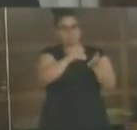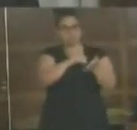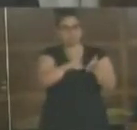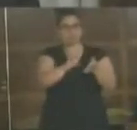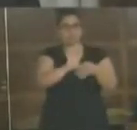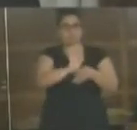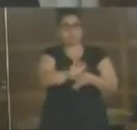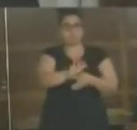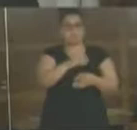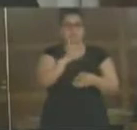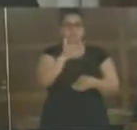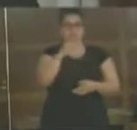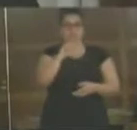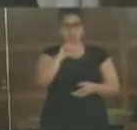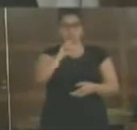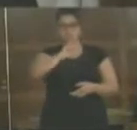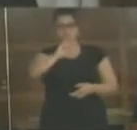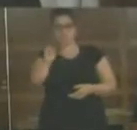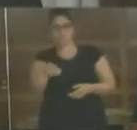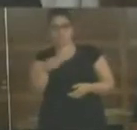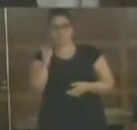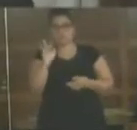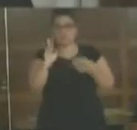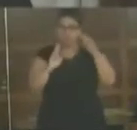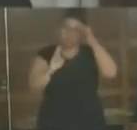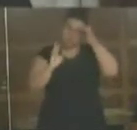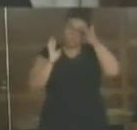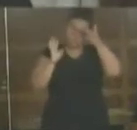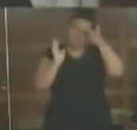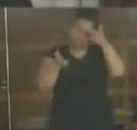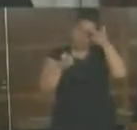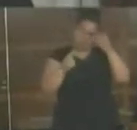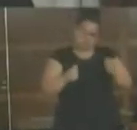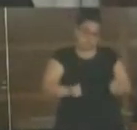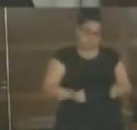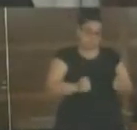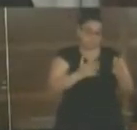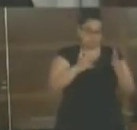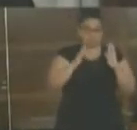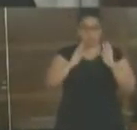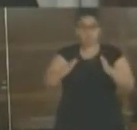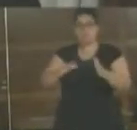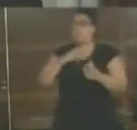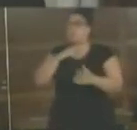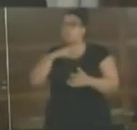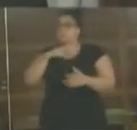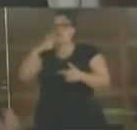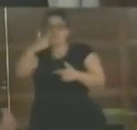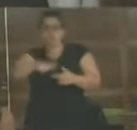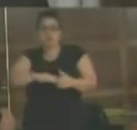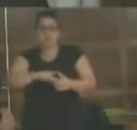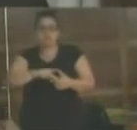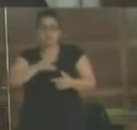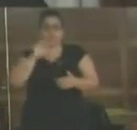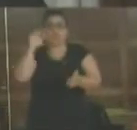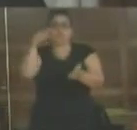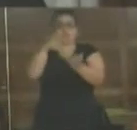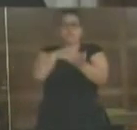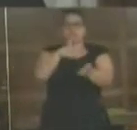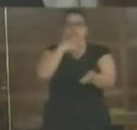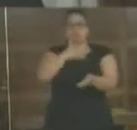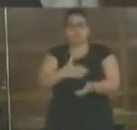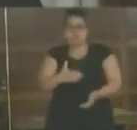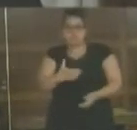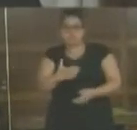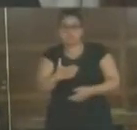esses 20 milhões de reais, que esses já foram gastos, mas que o que vai vir agora até o final do ano e